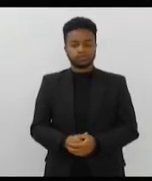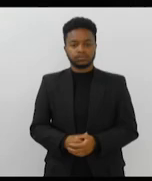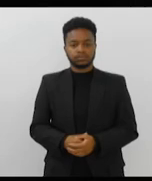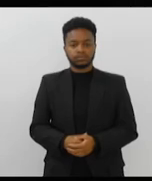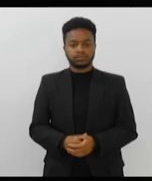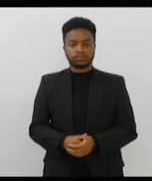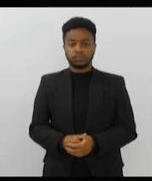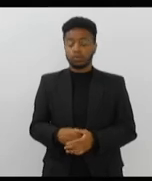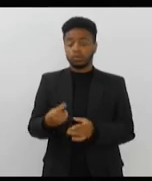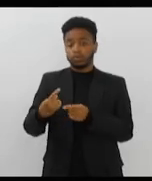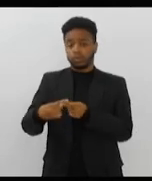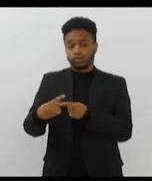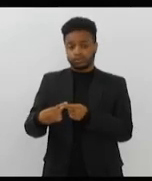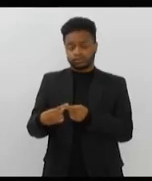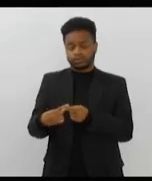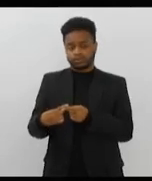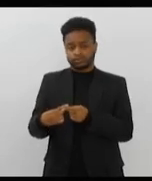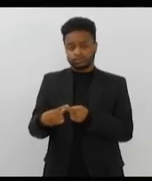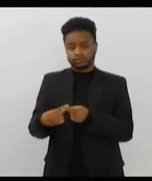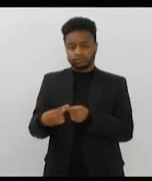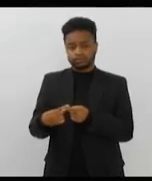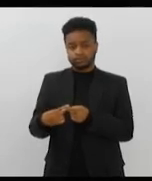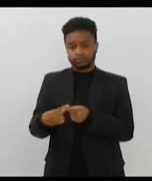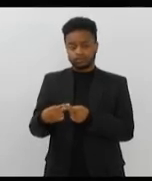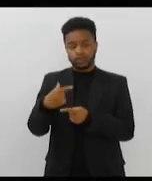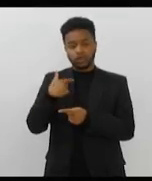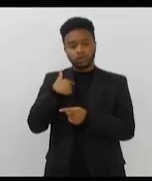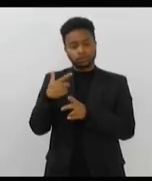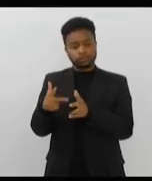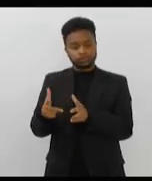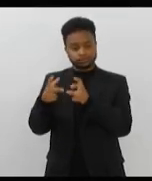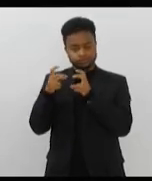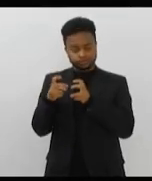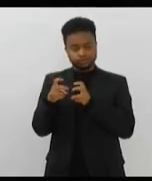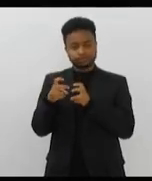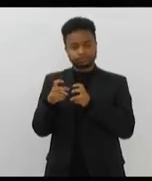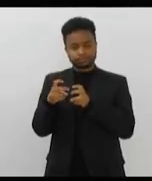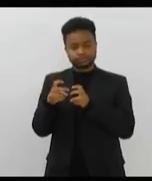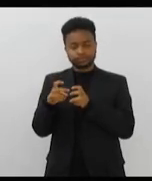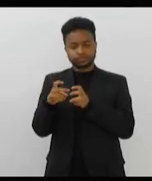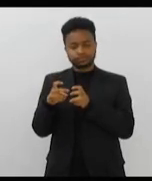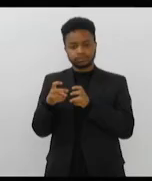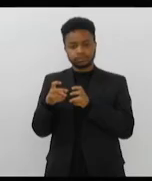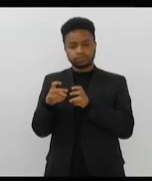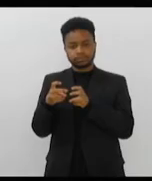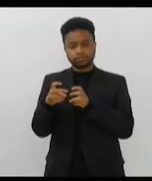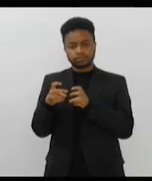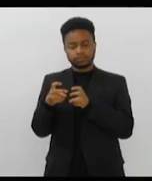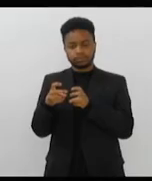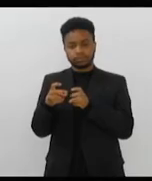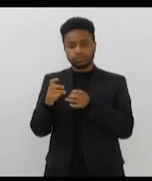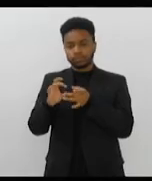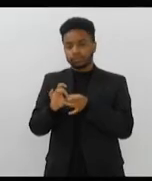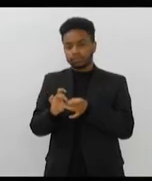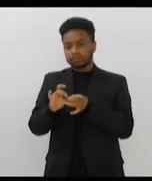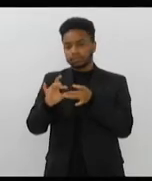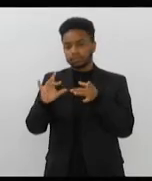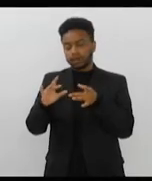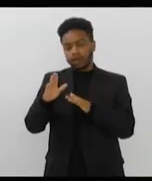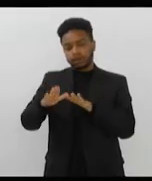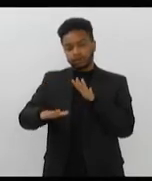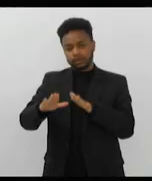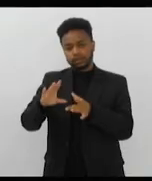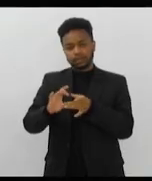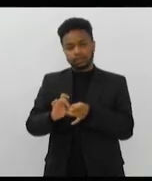exatamente porque eu verifico que possibilitaria, muitas das